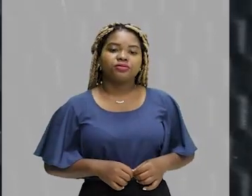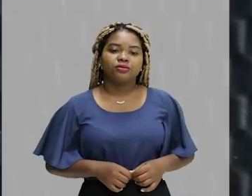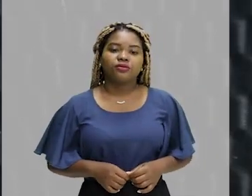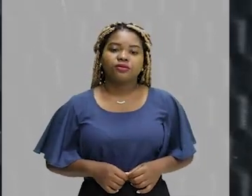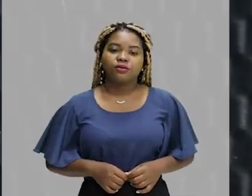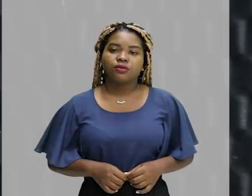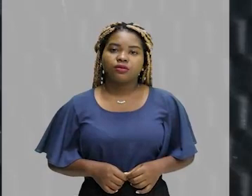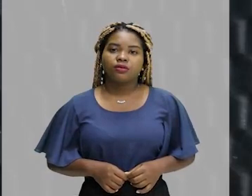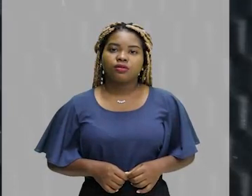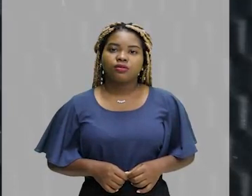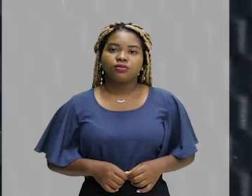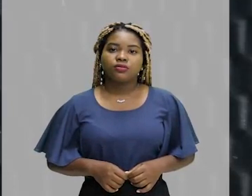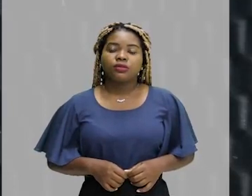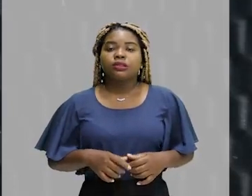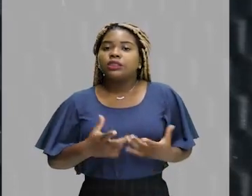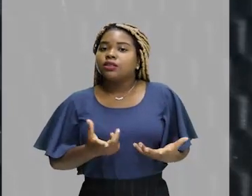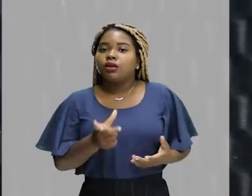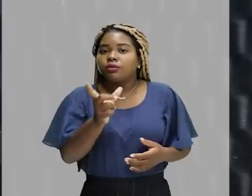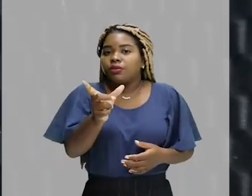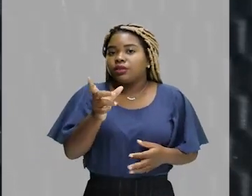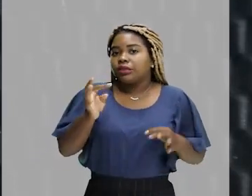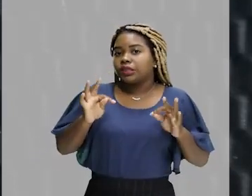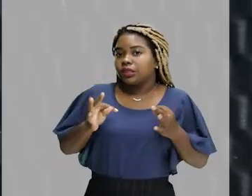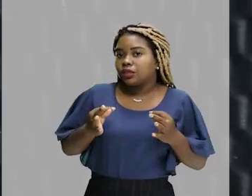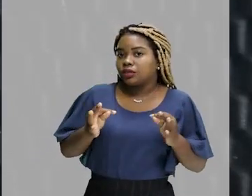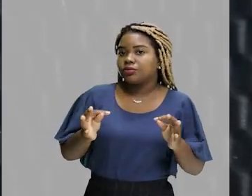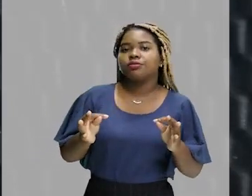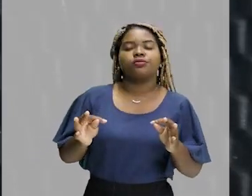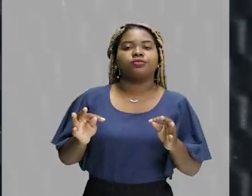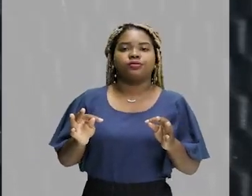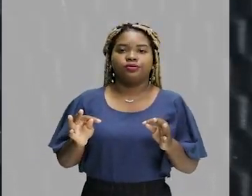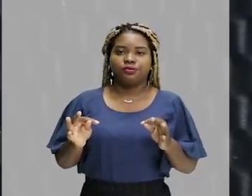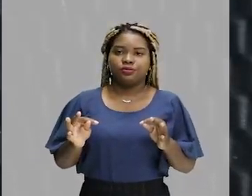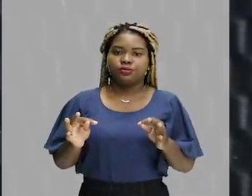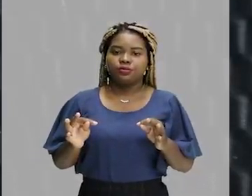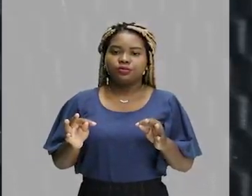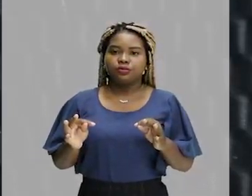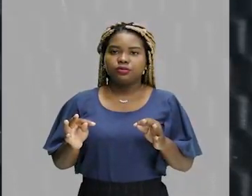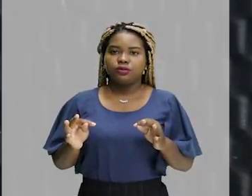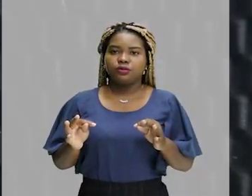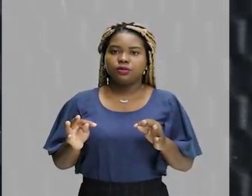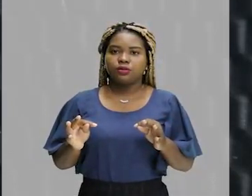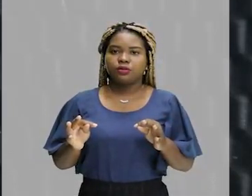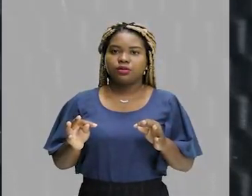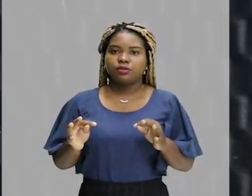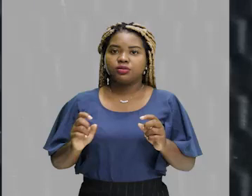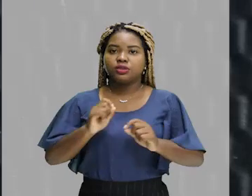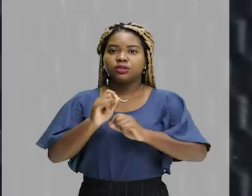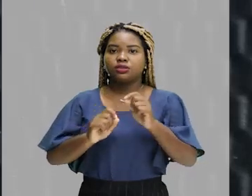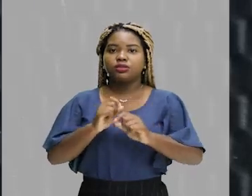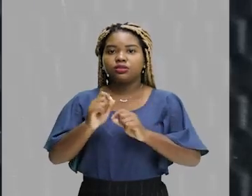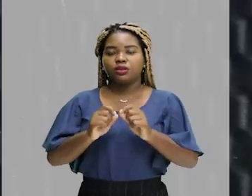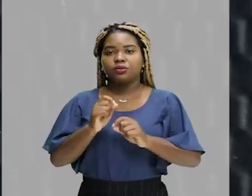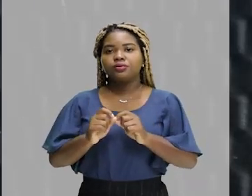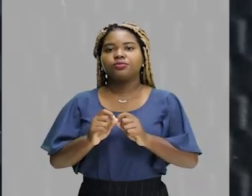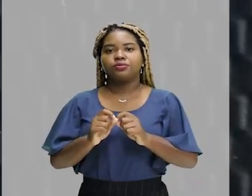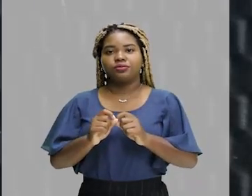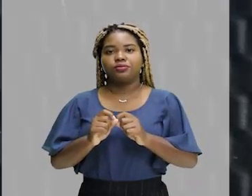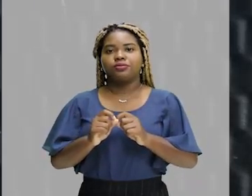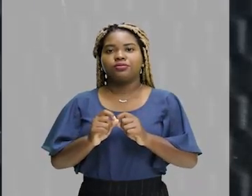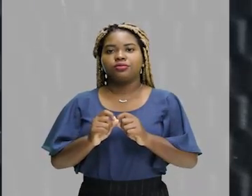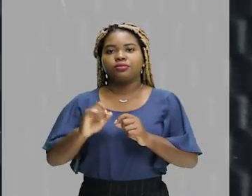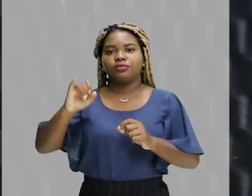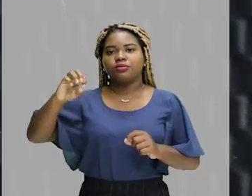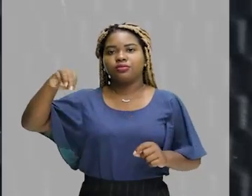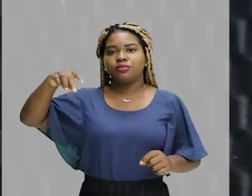período em que a palavra tecnologia, tá, ela é imperativa. Vamos usar aí os termos da língua portuguesa para nos